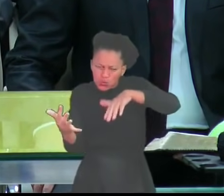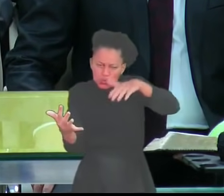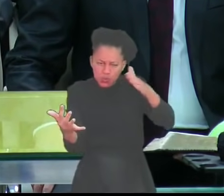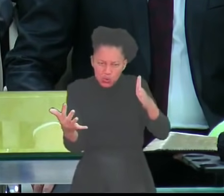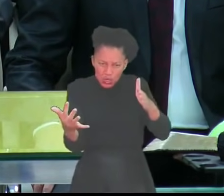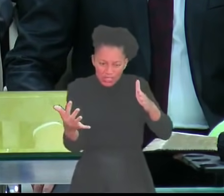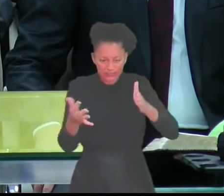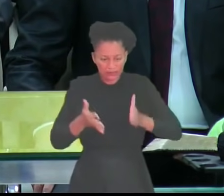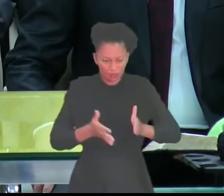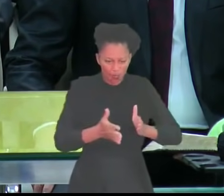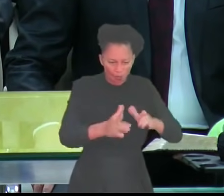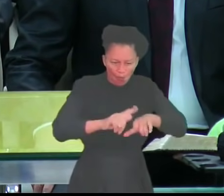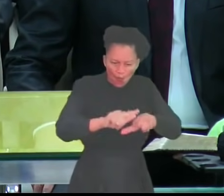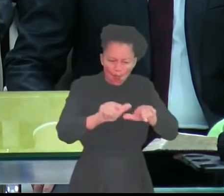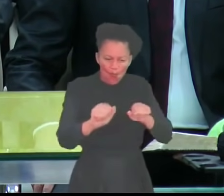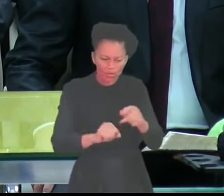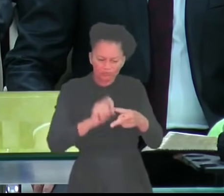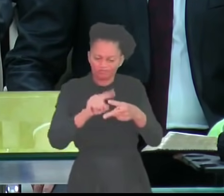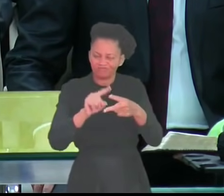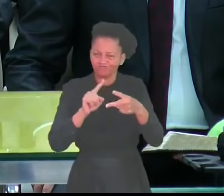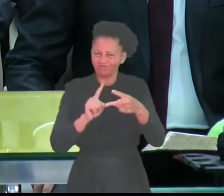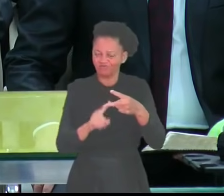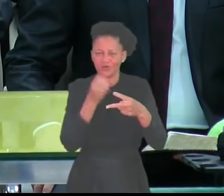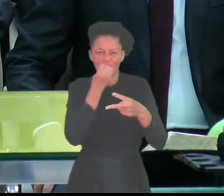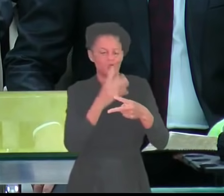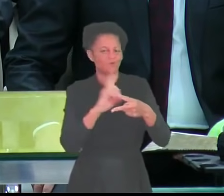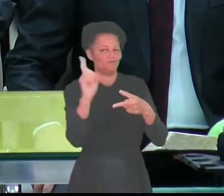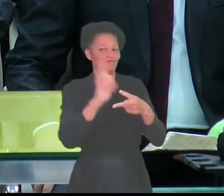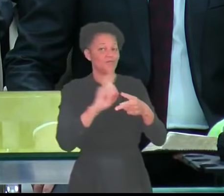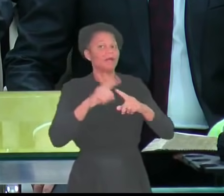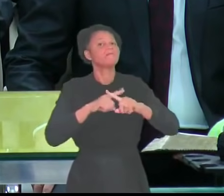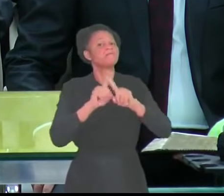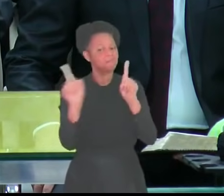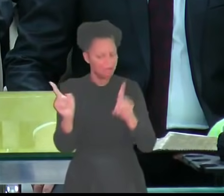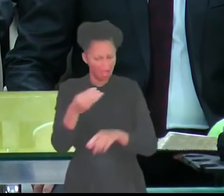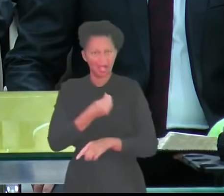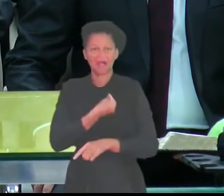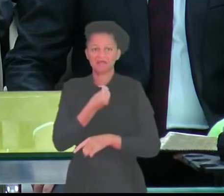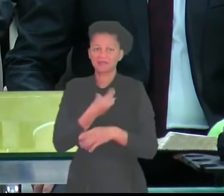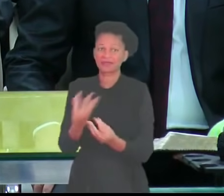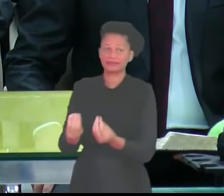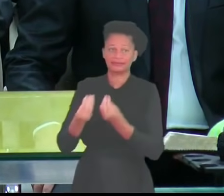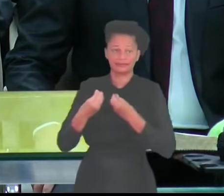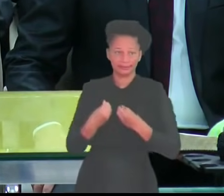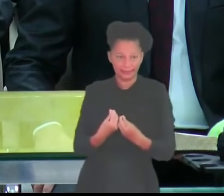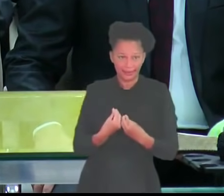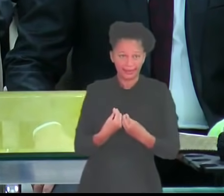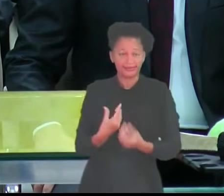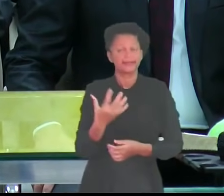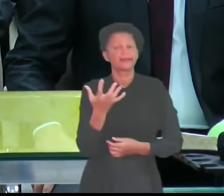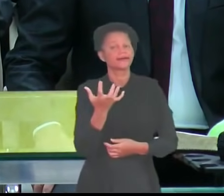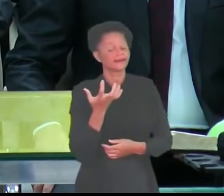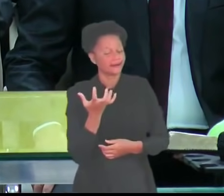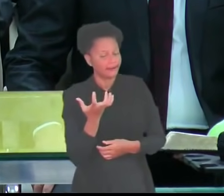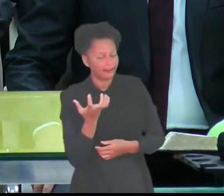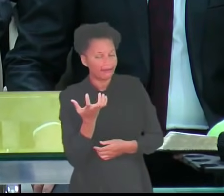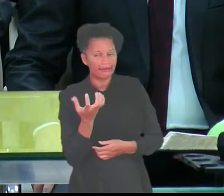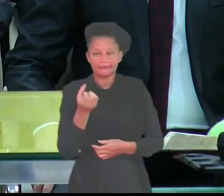Duas coisas não boas, mas a vida nos oferece, quer queiramos, quer